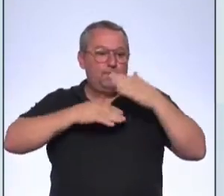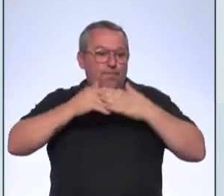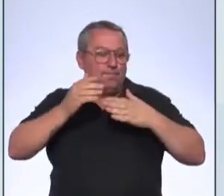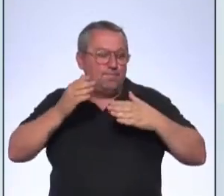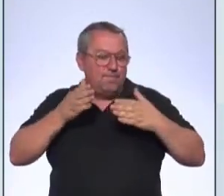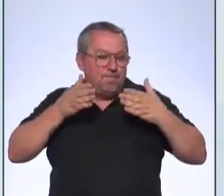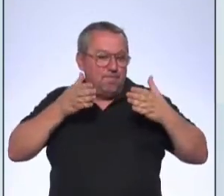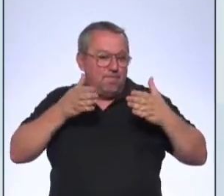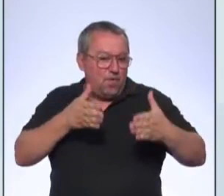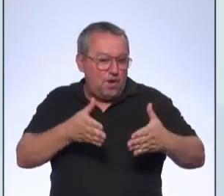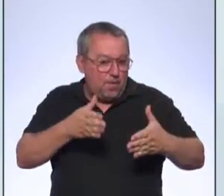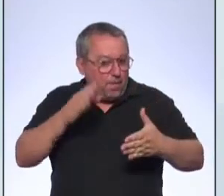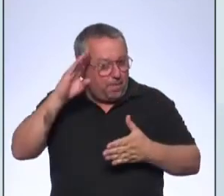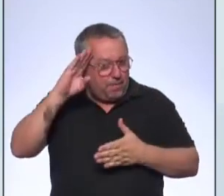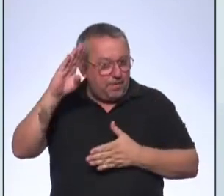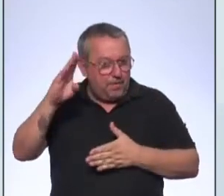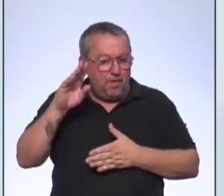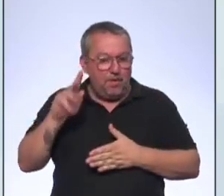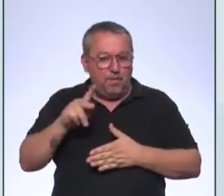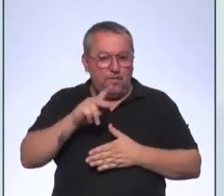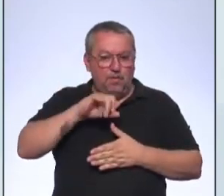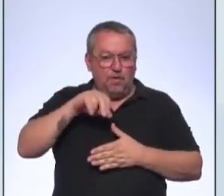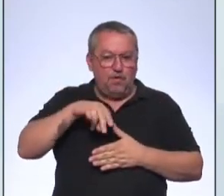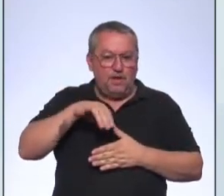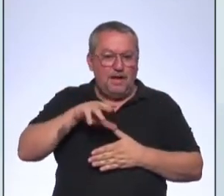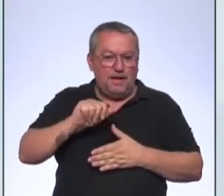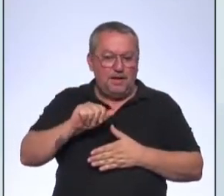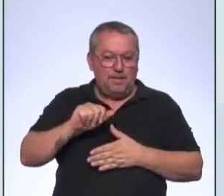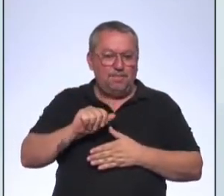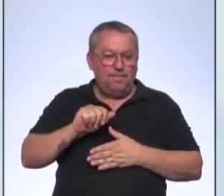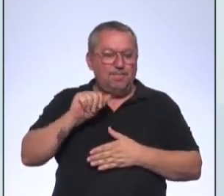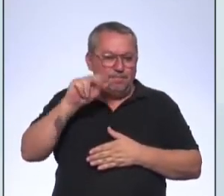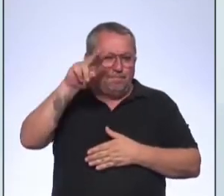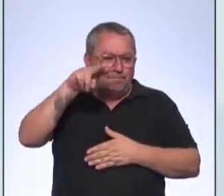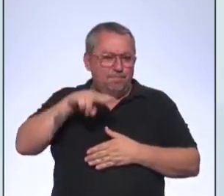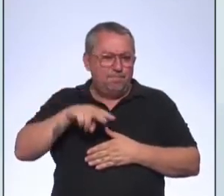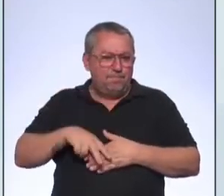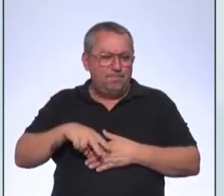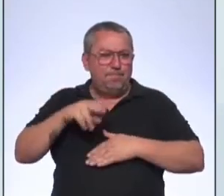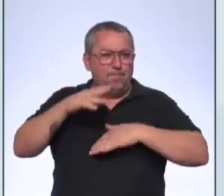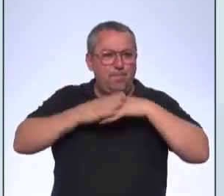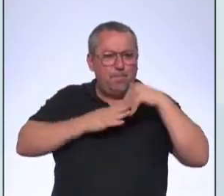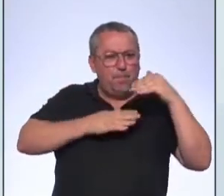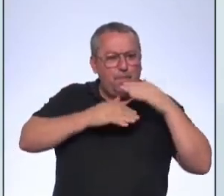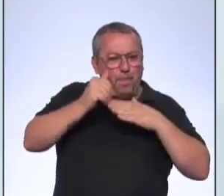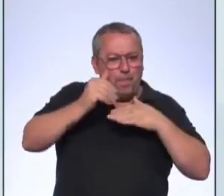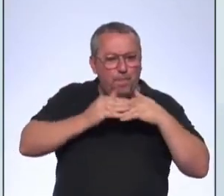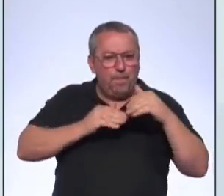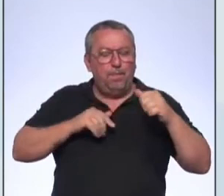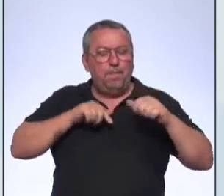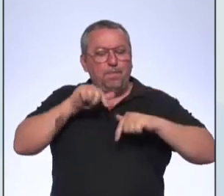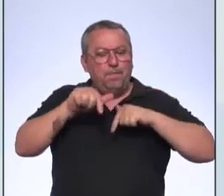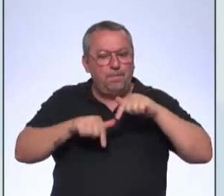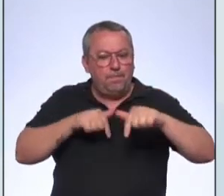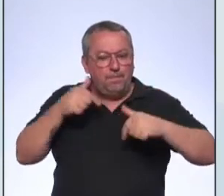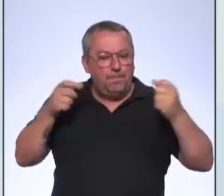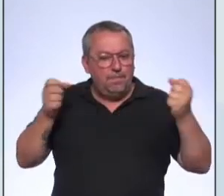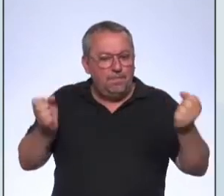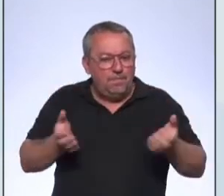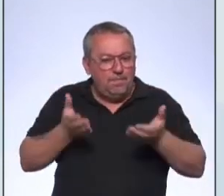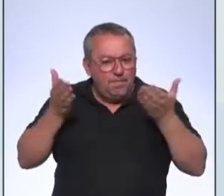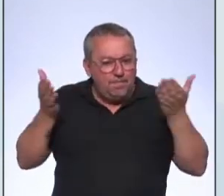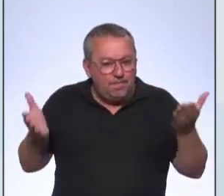central que a professora Janaína leu. As habilidades que serão trabalhadas,